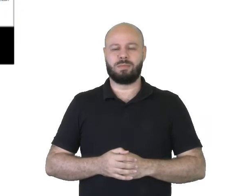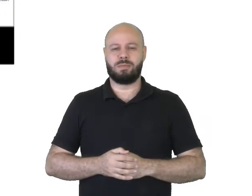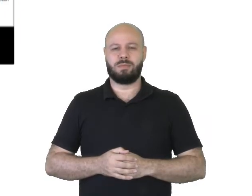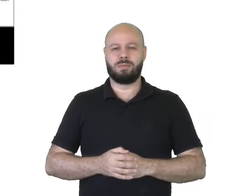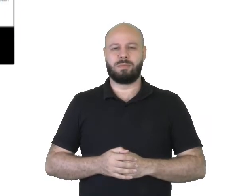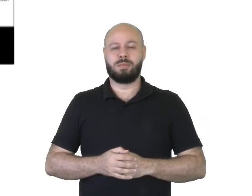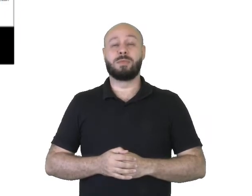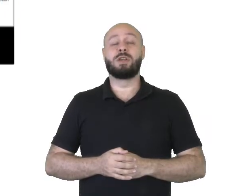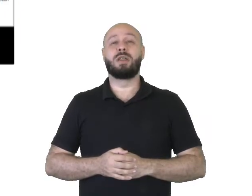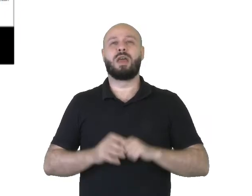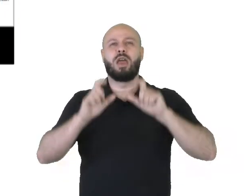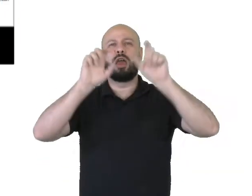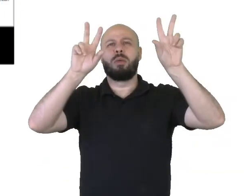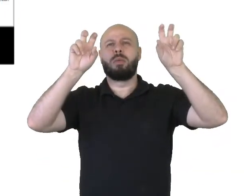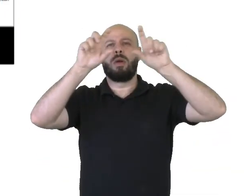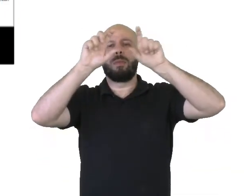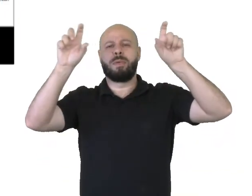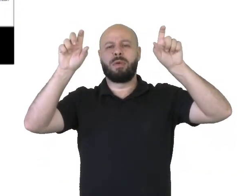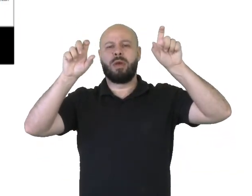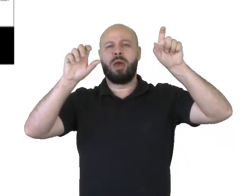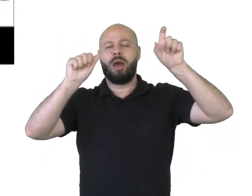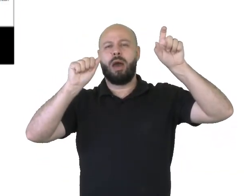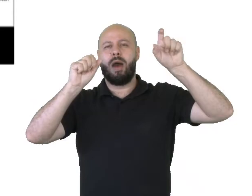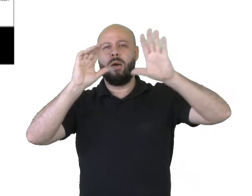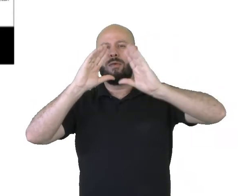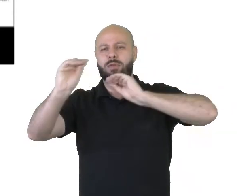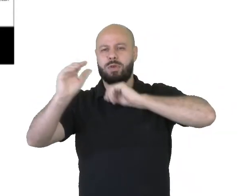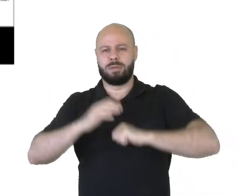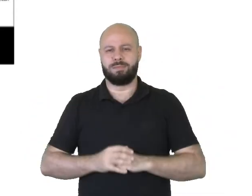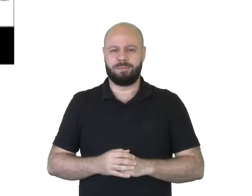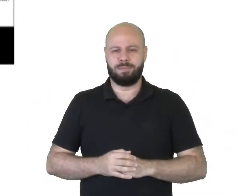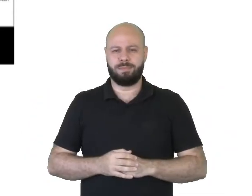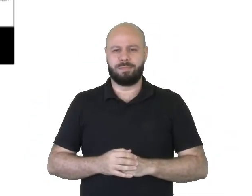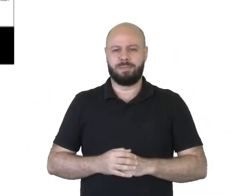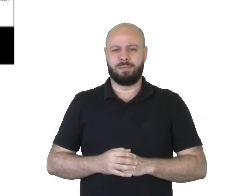Vemos aqui o título do texto dramático, A Fuga.